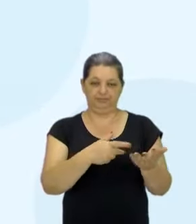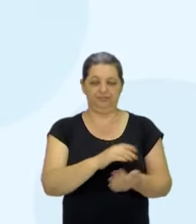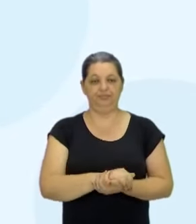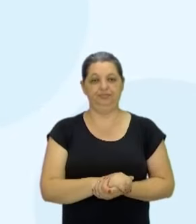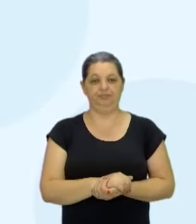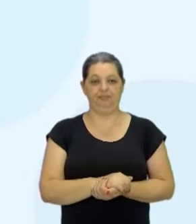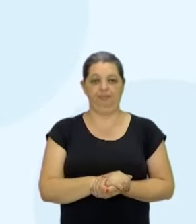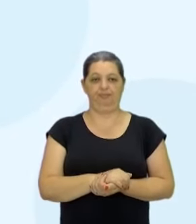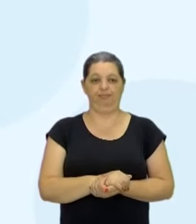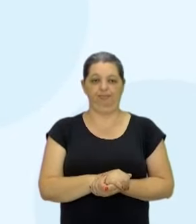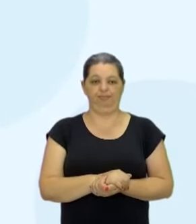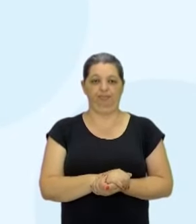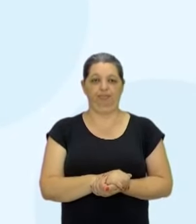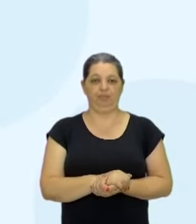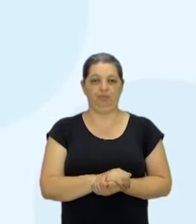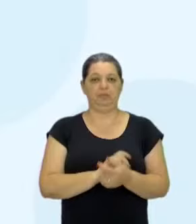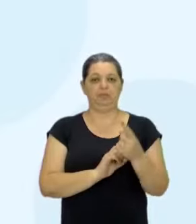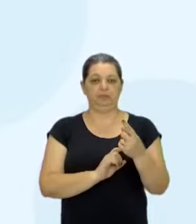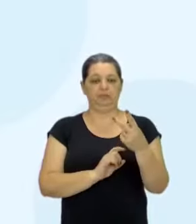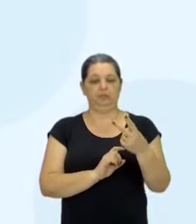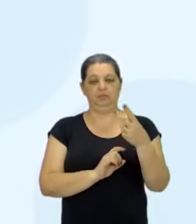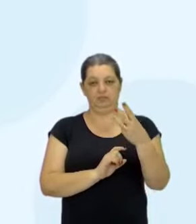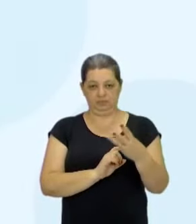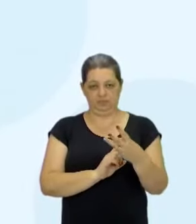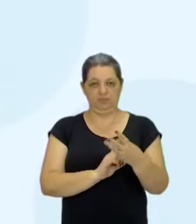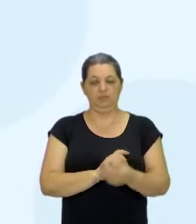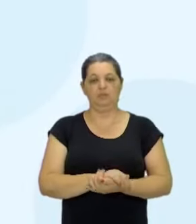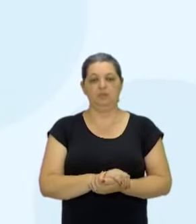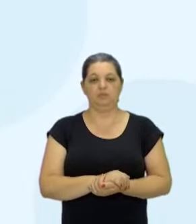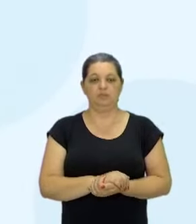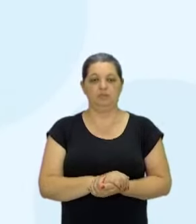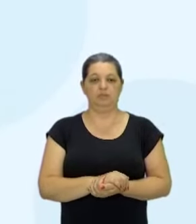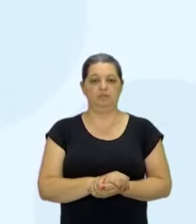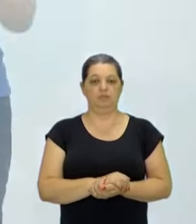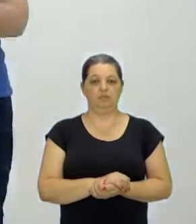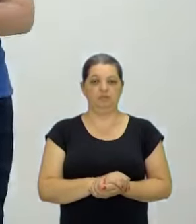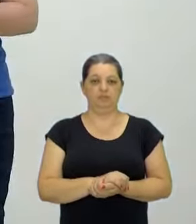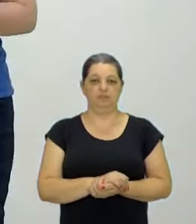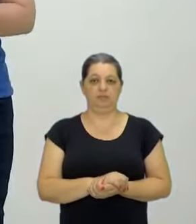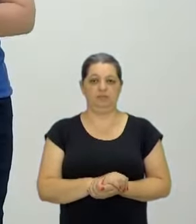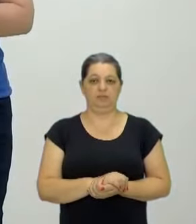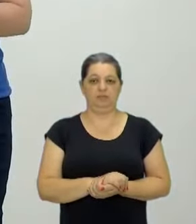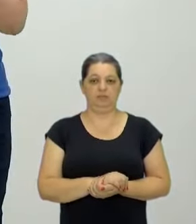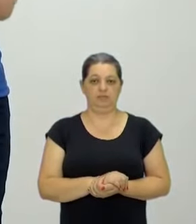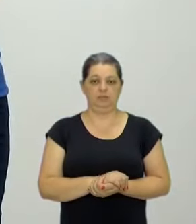Um, dois, três. Thank you for watching. See you next